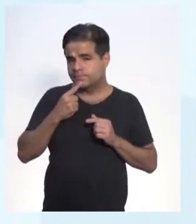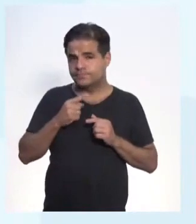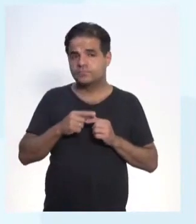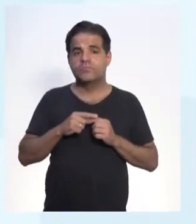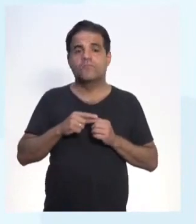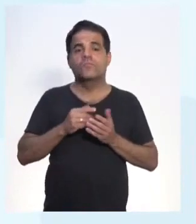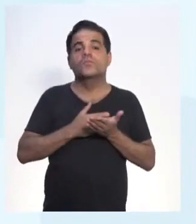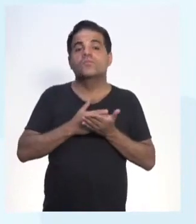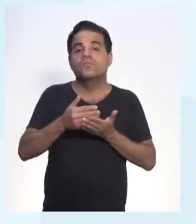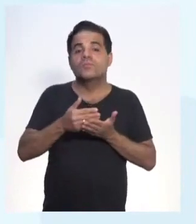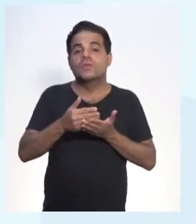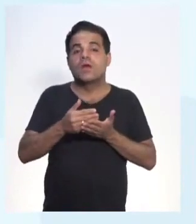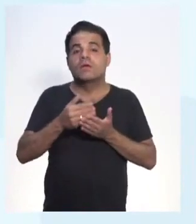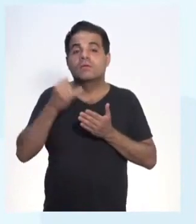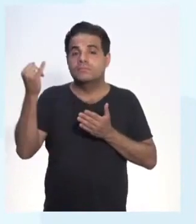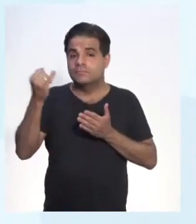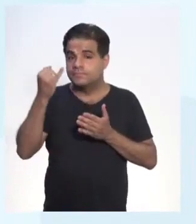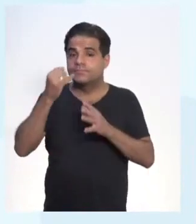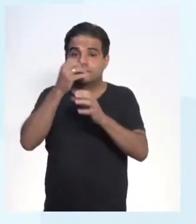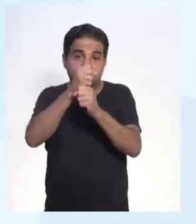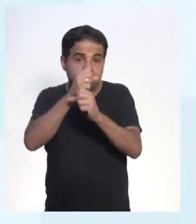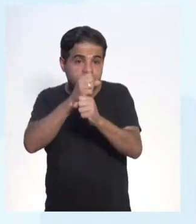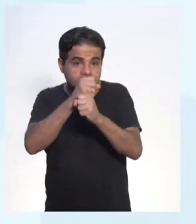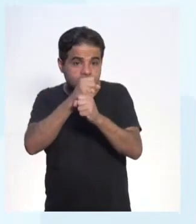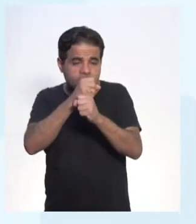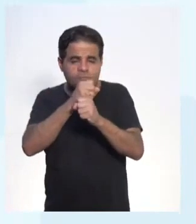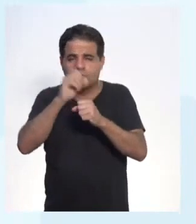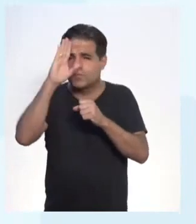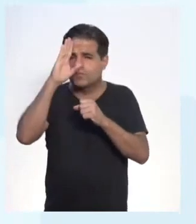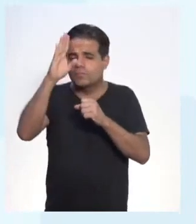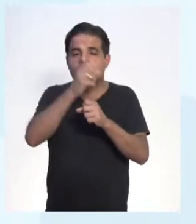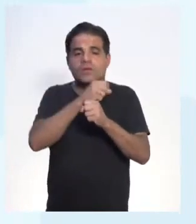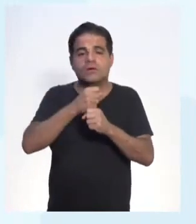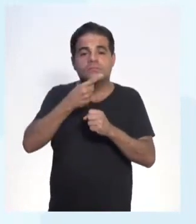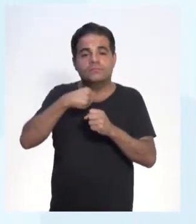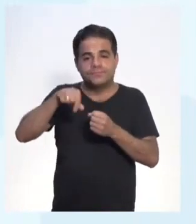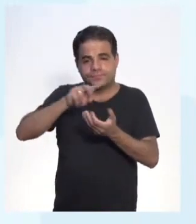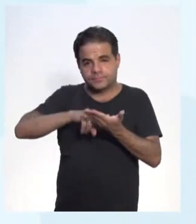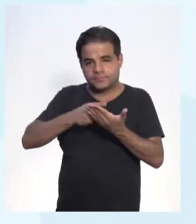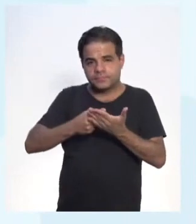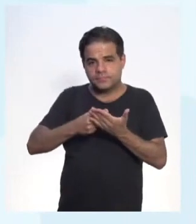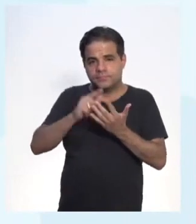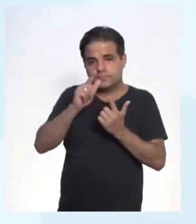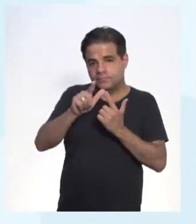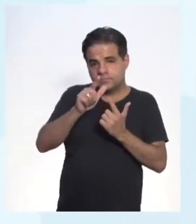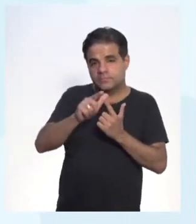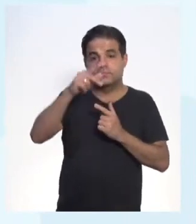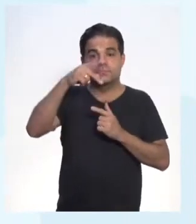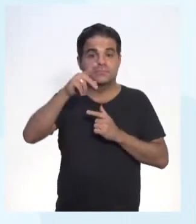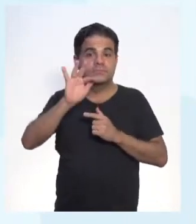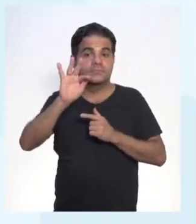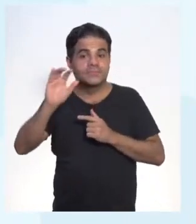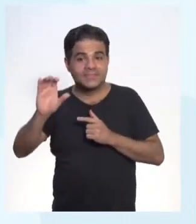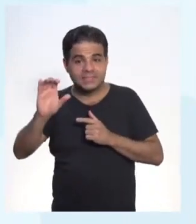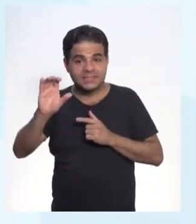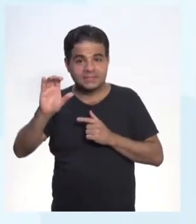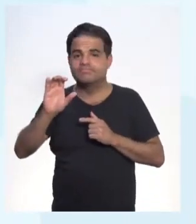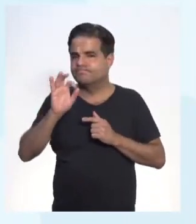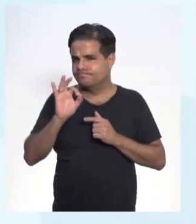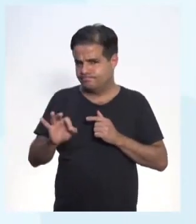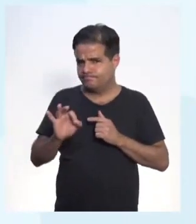no princípio fundamental da contagem, que a gente traduz pelas letras P, F,